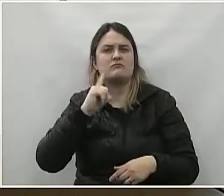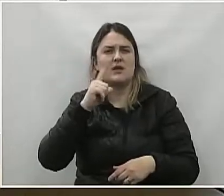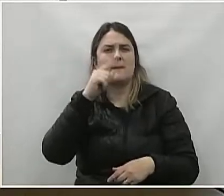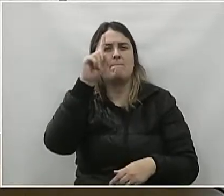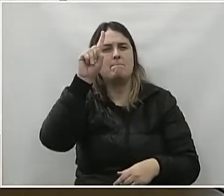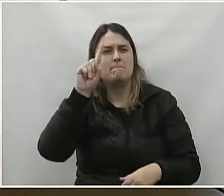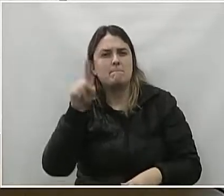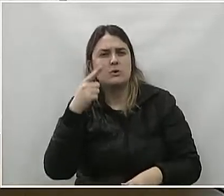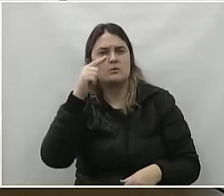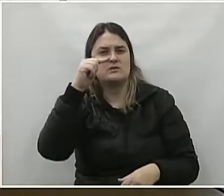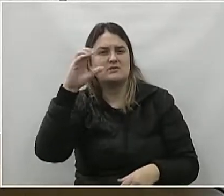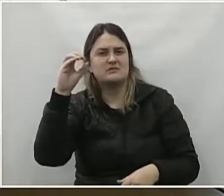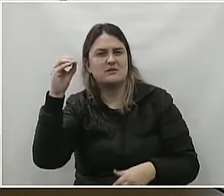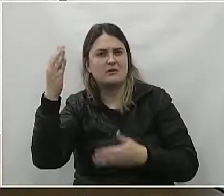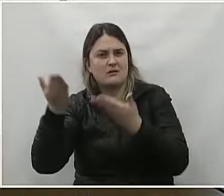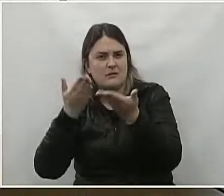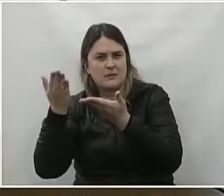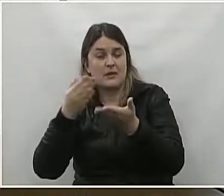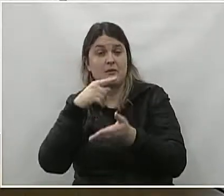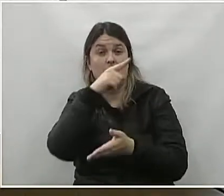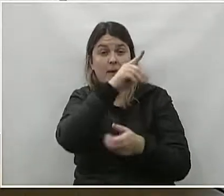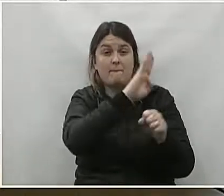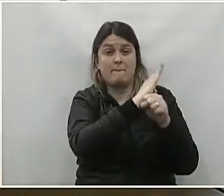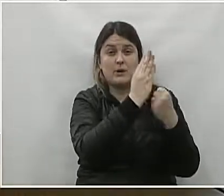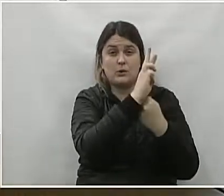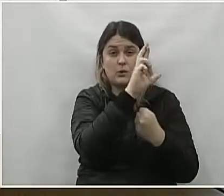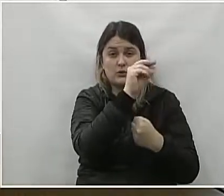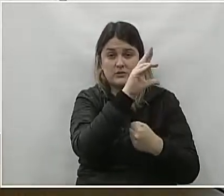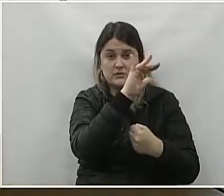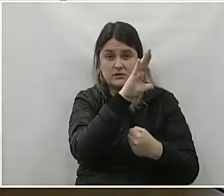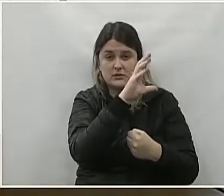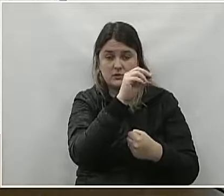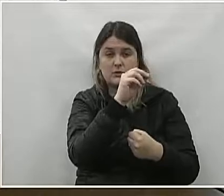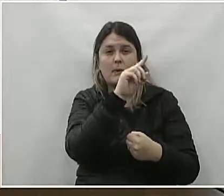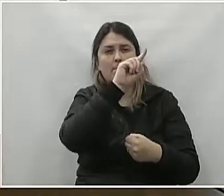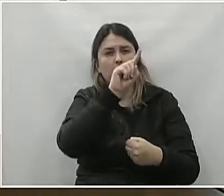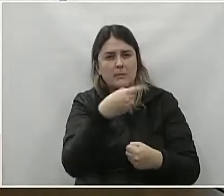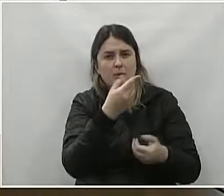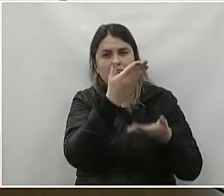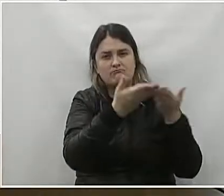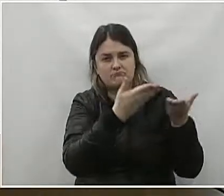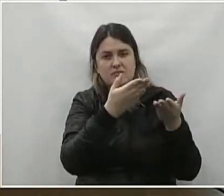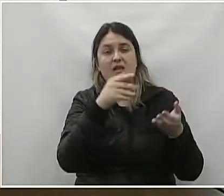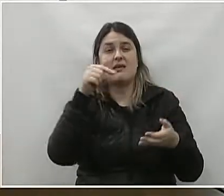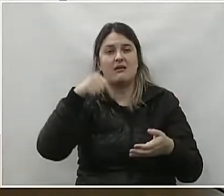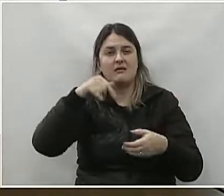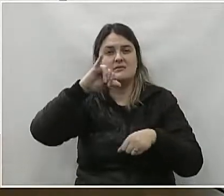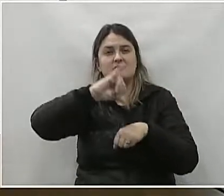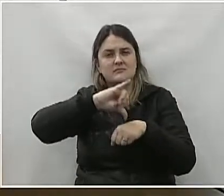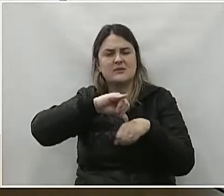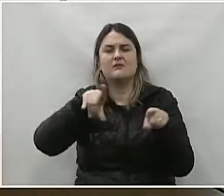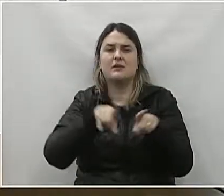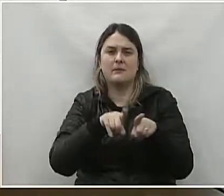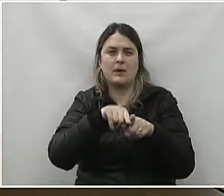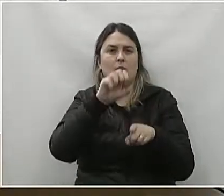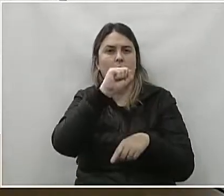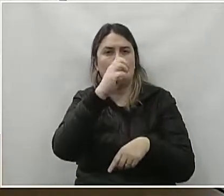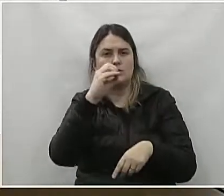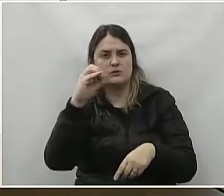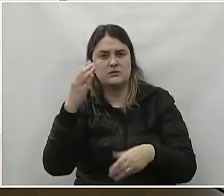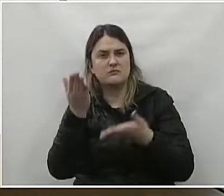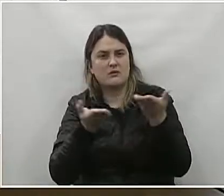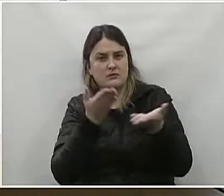1.700 atendimentos, no Rossio, em torno de 800 atendimentos mensais, e no centro também em torno de 800 atendimentos